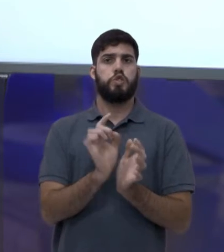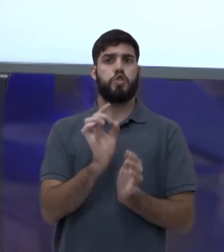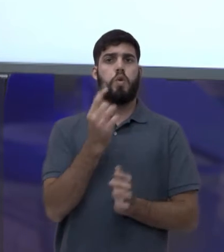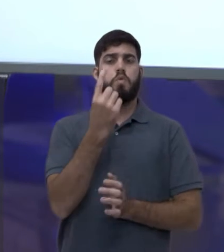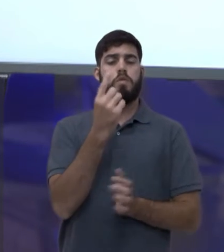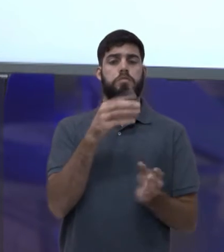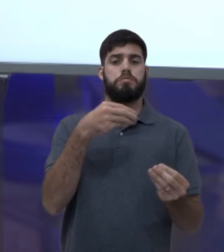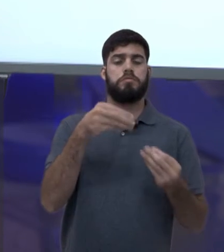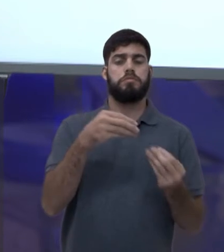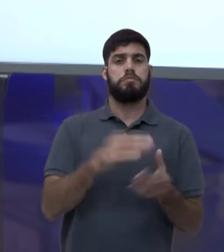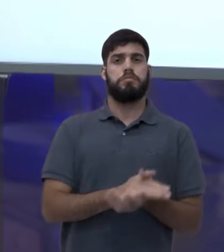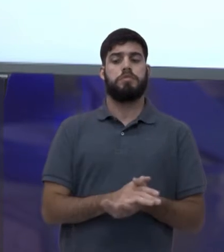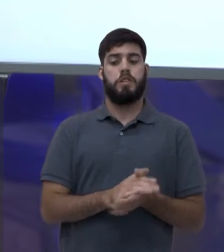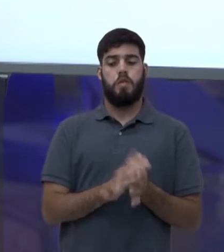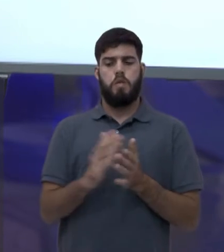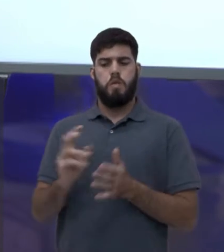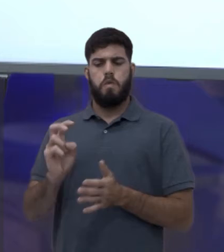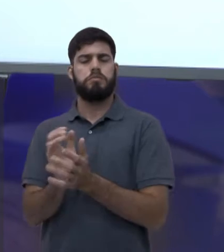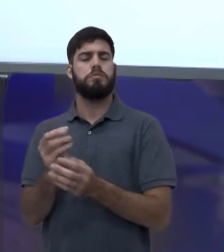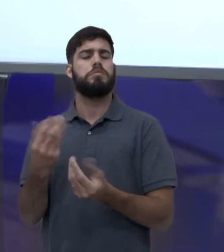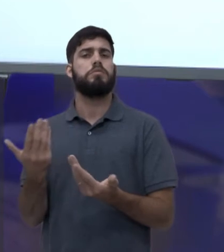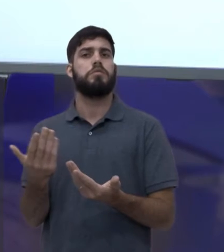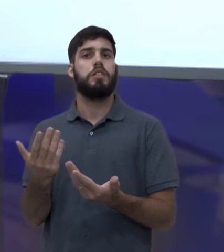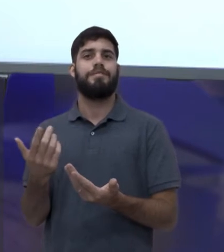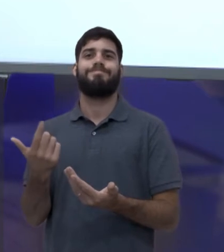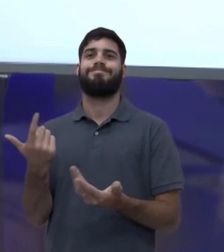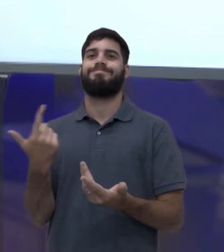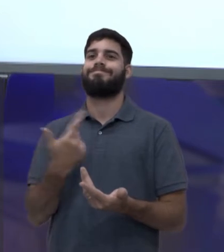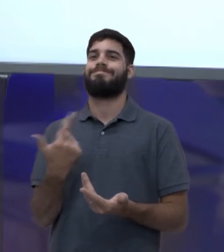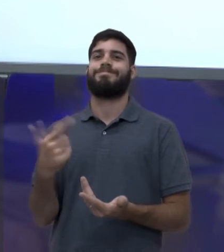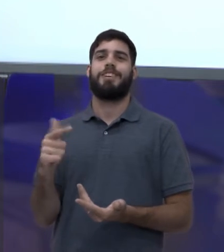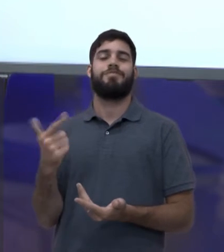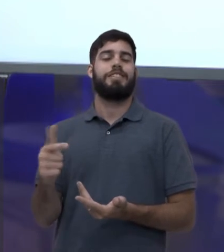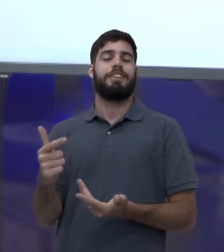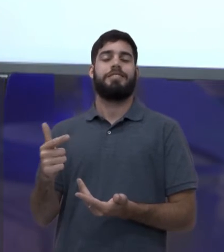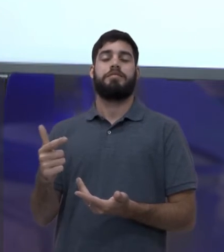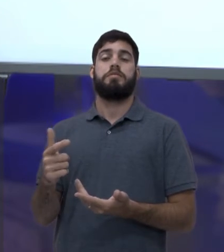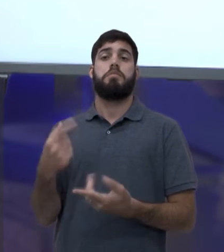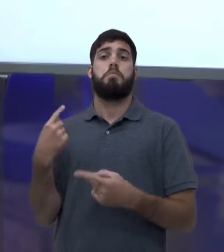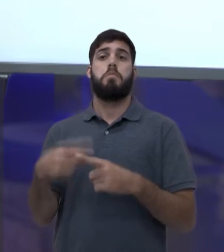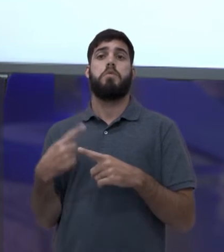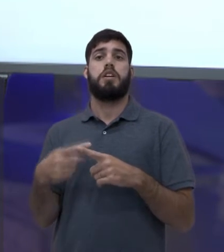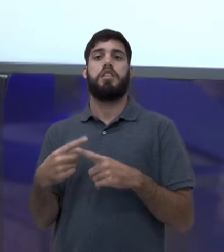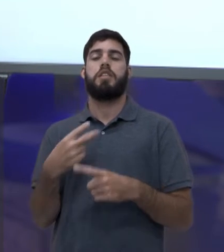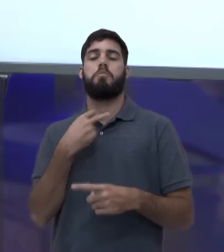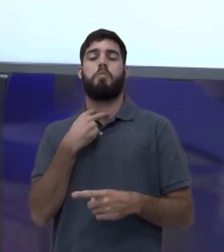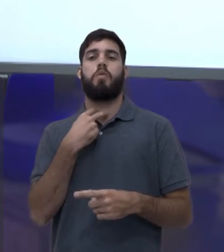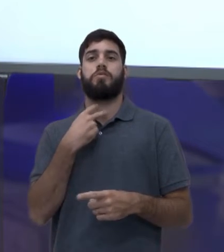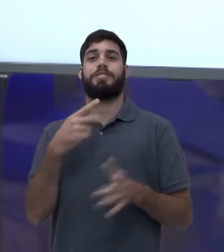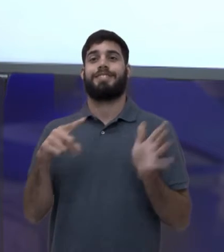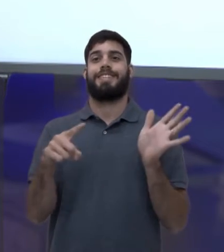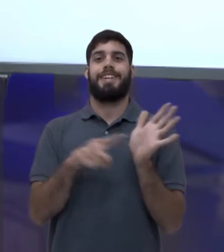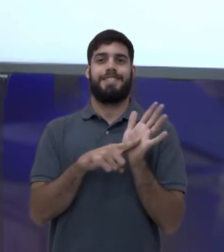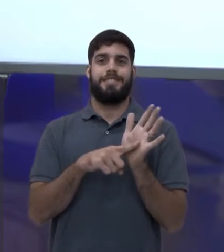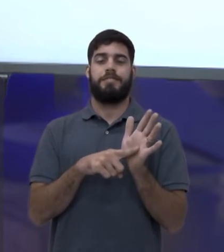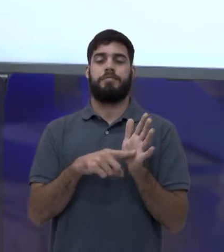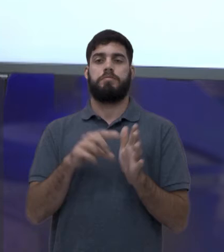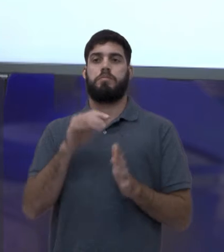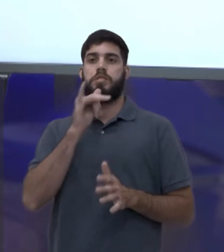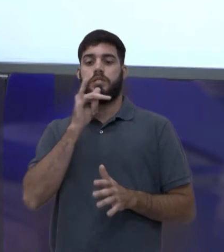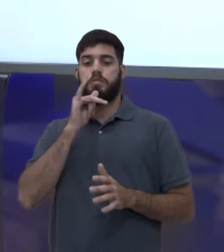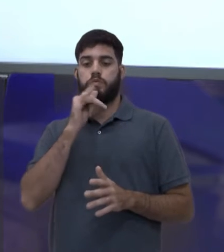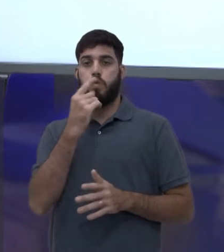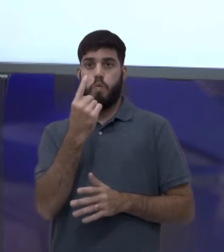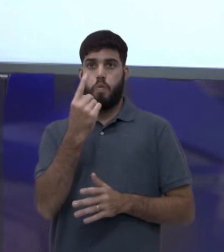Então, esse quinto termo não existe, porque não existe uma sequência recursiva negativa. Porque se a gente tirasse